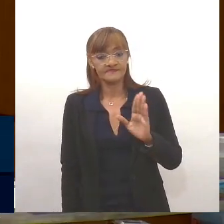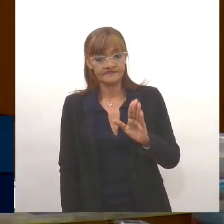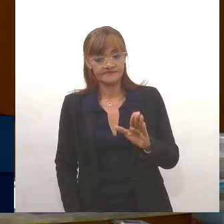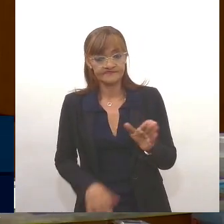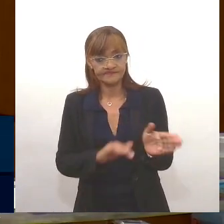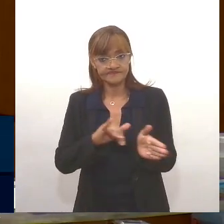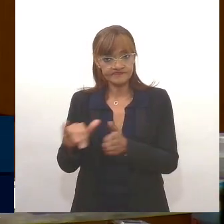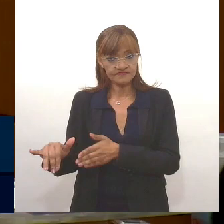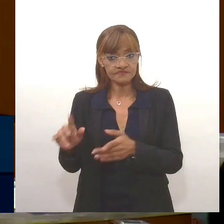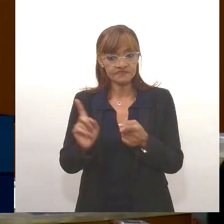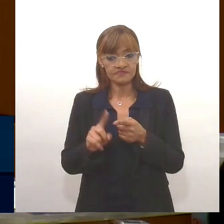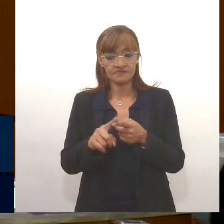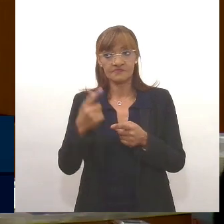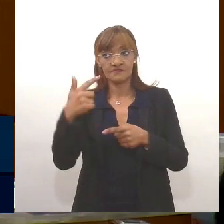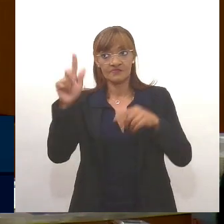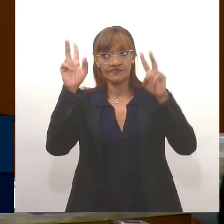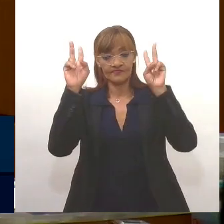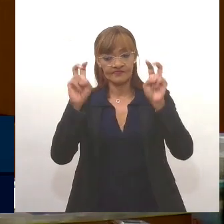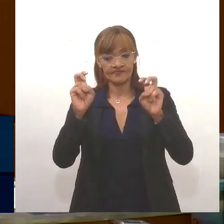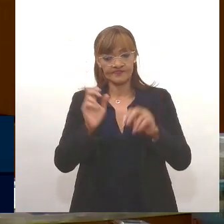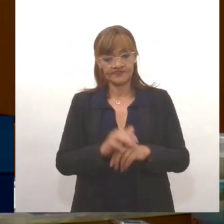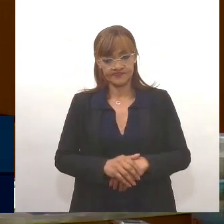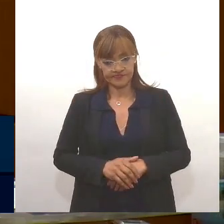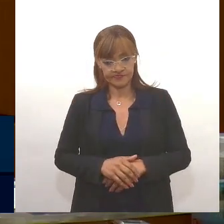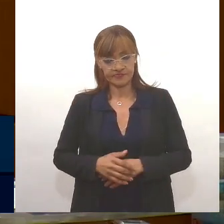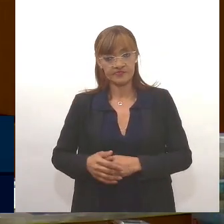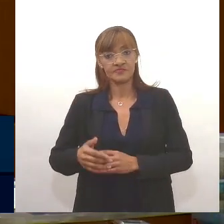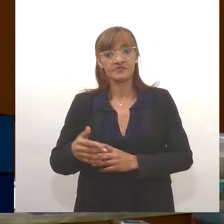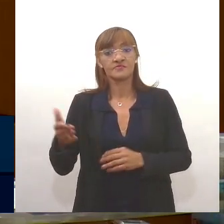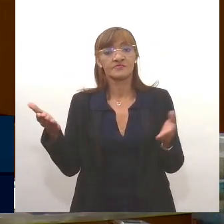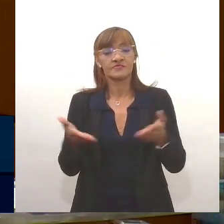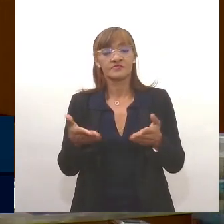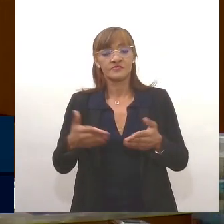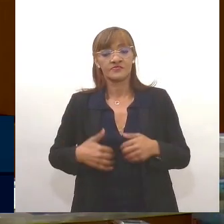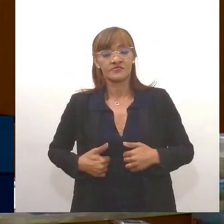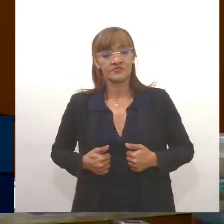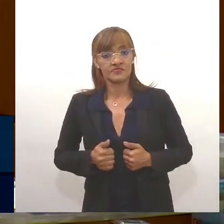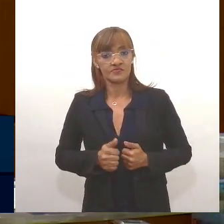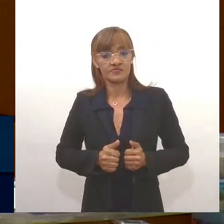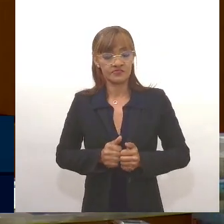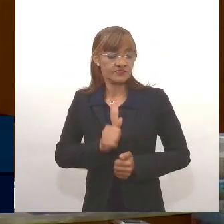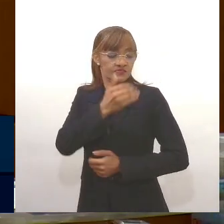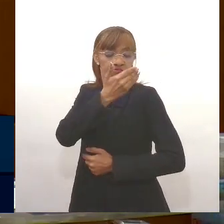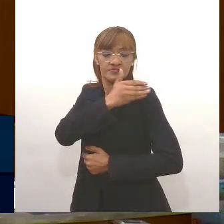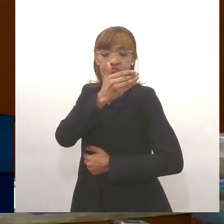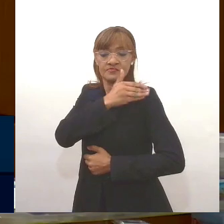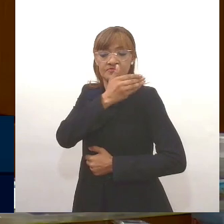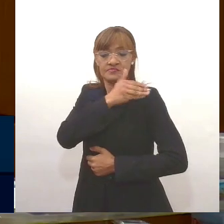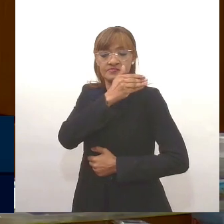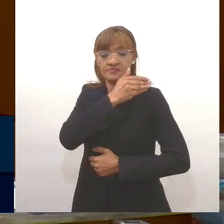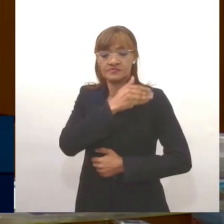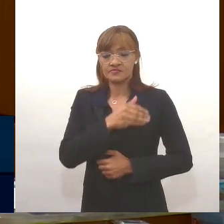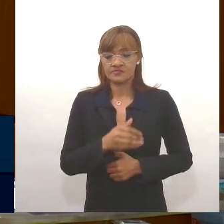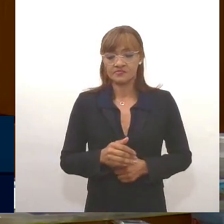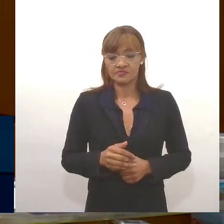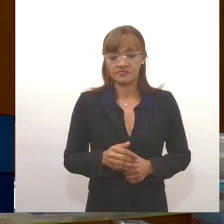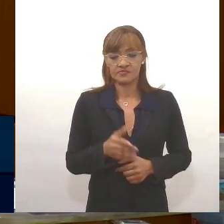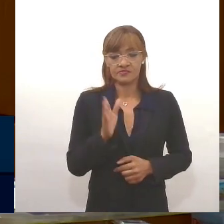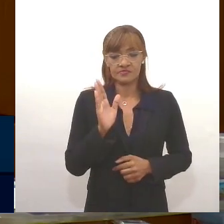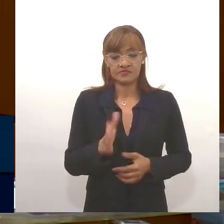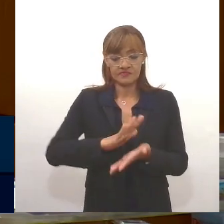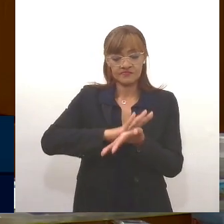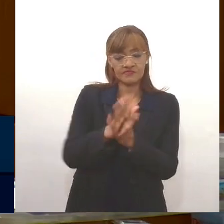situação que envolve não diretamente a discriminação né o preconceito mas um